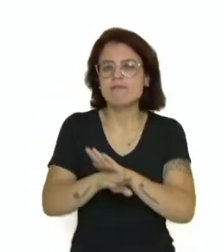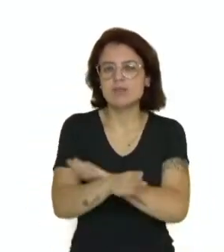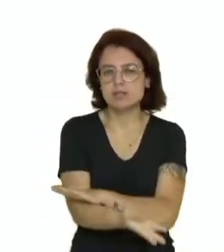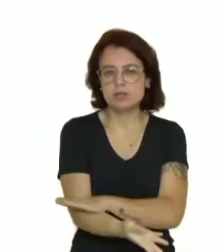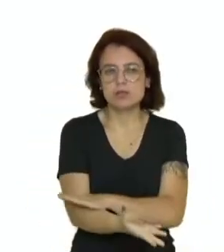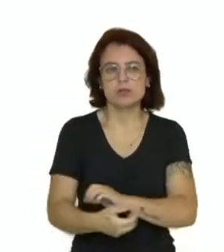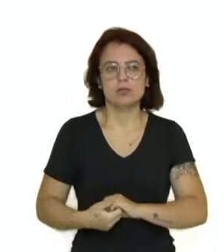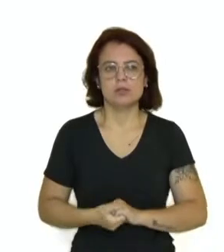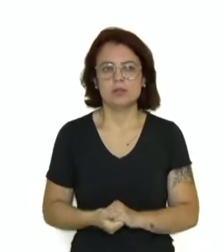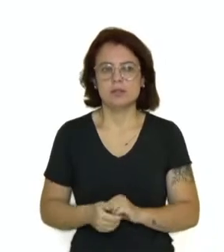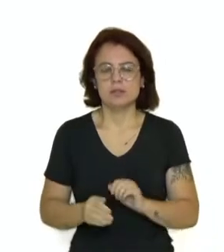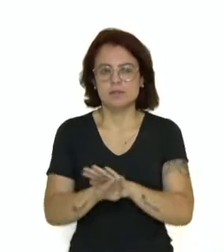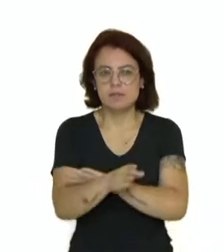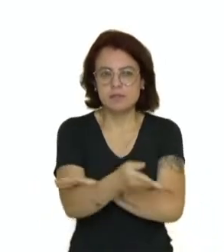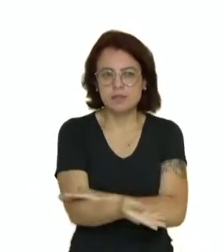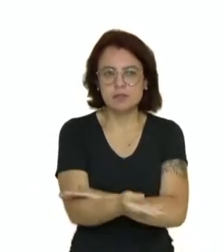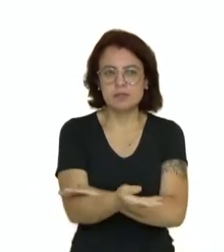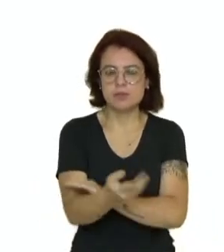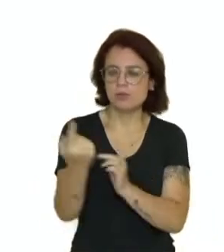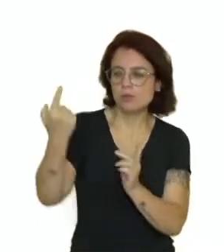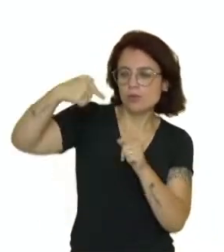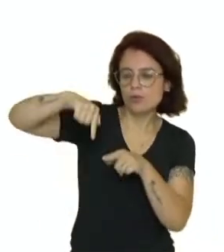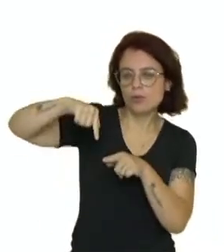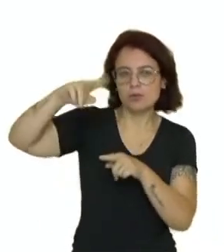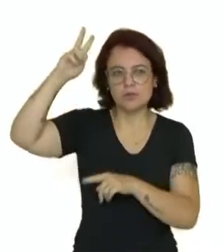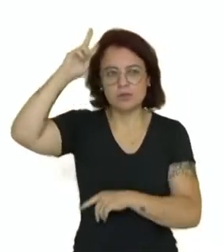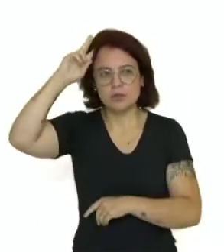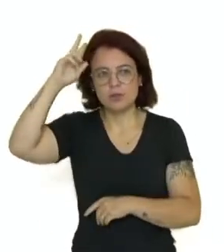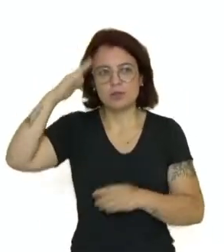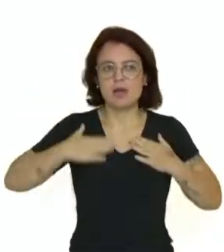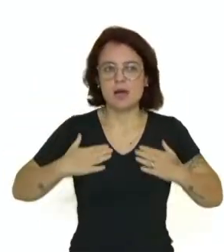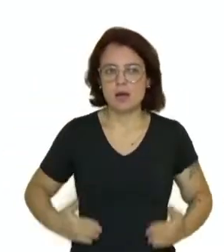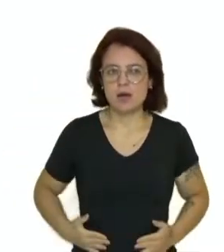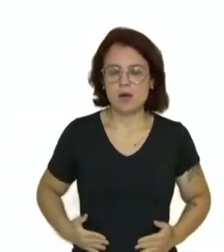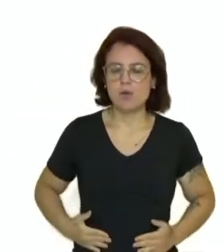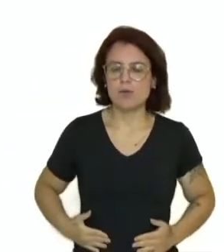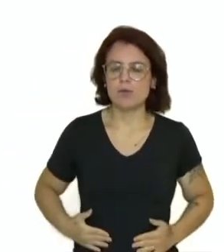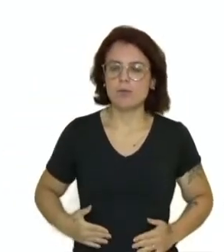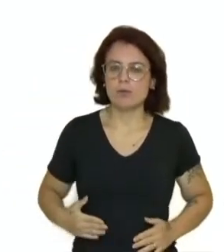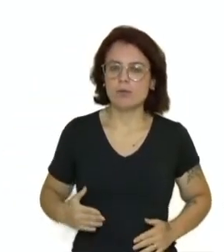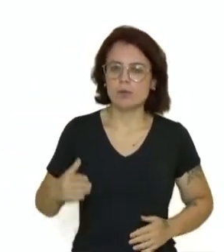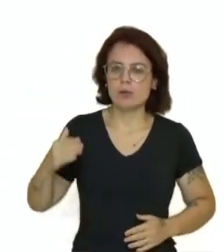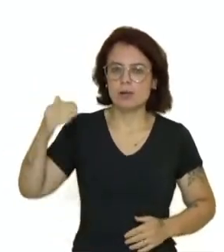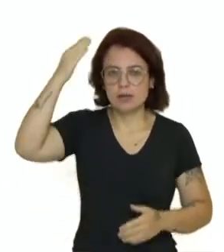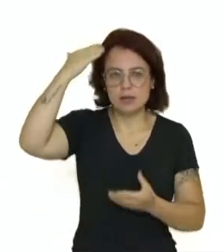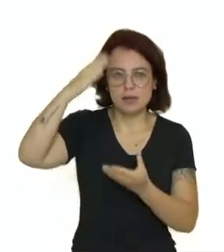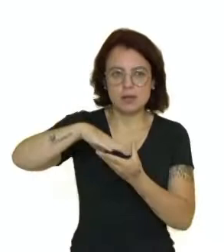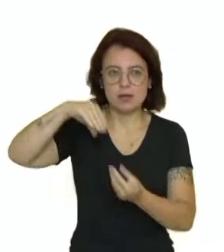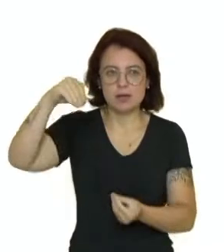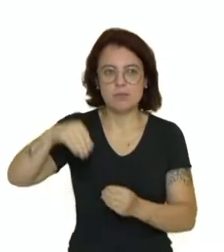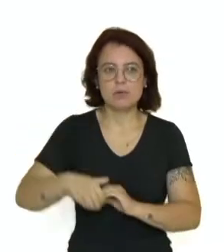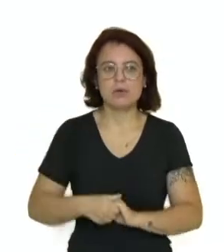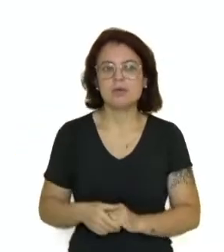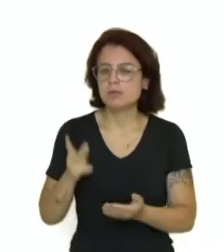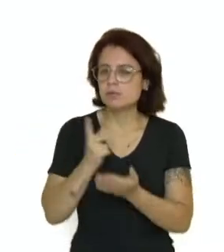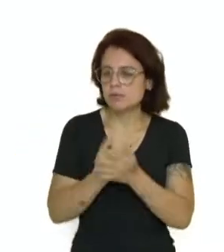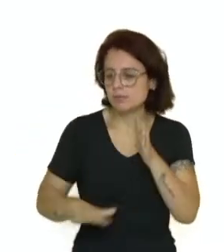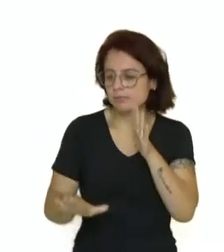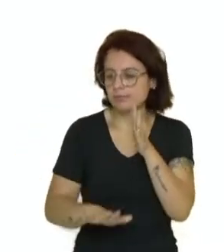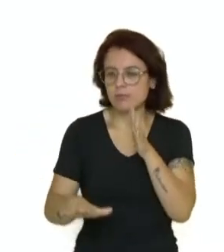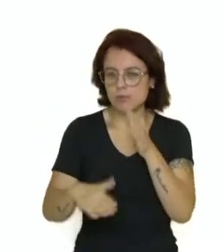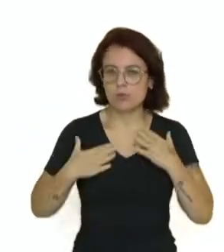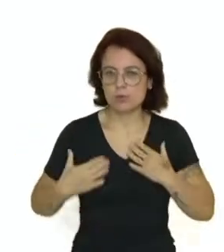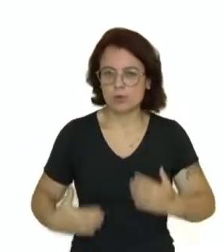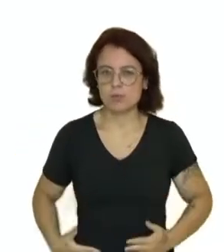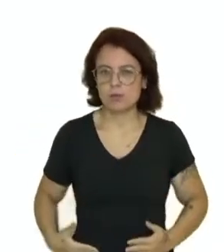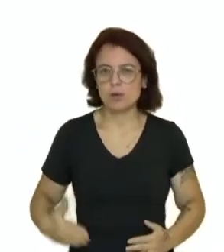aí, né? Vício e virtude, alma e corpo. Sempre há uma inferiorização do corpo. E a